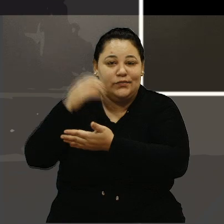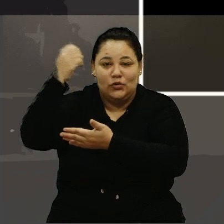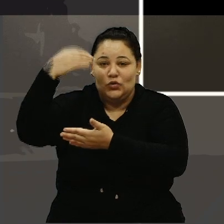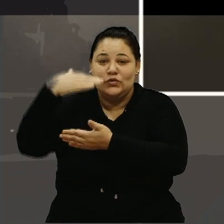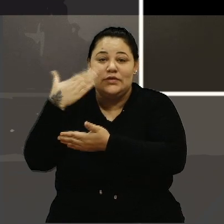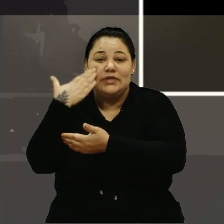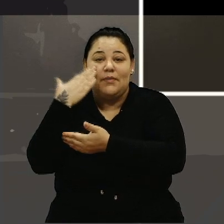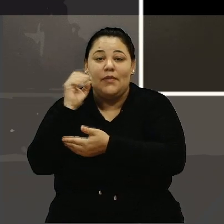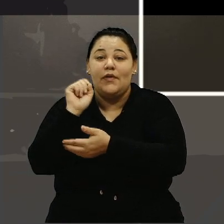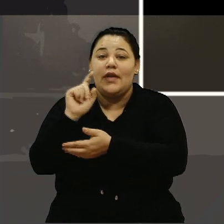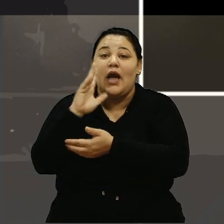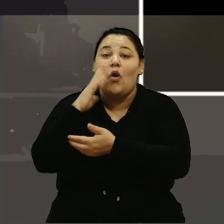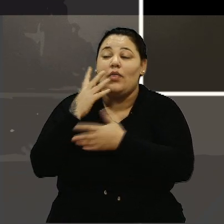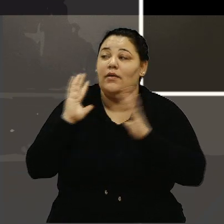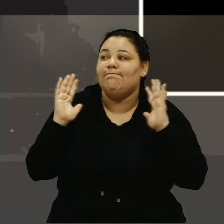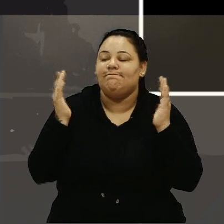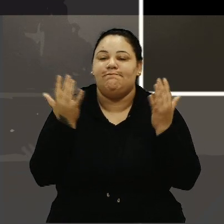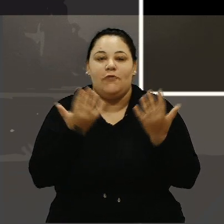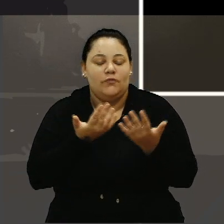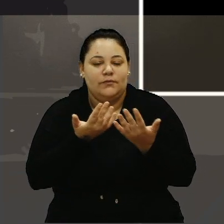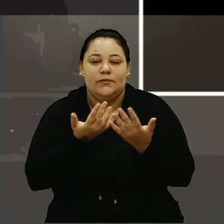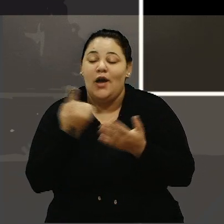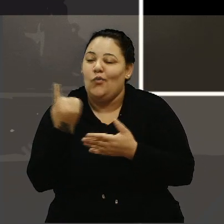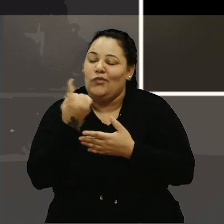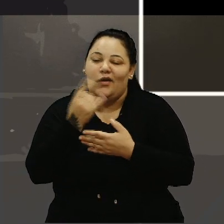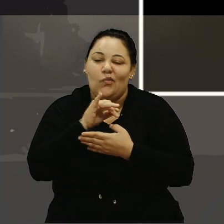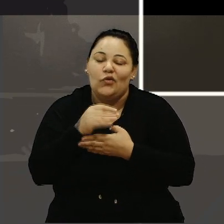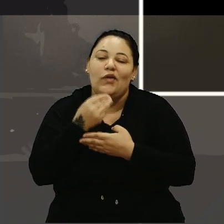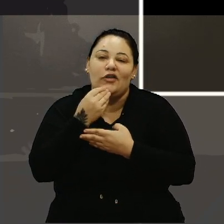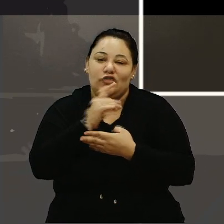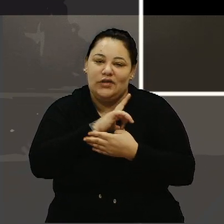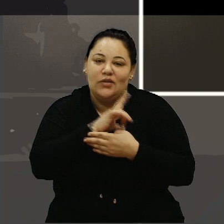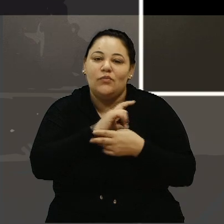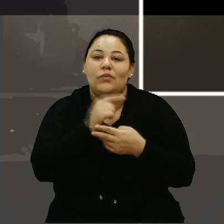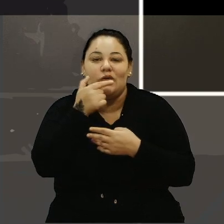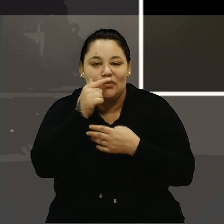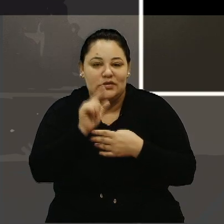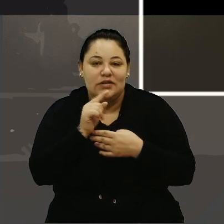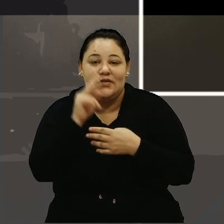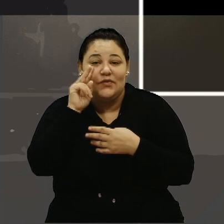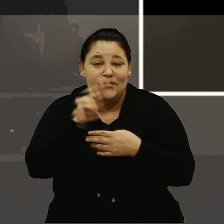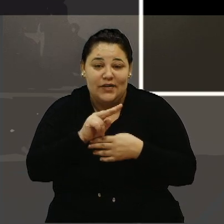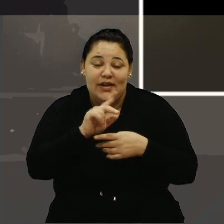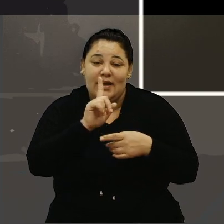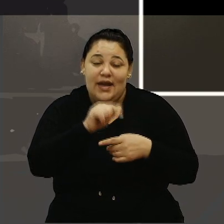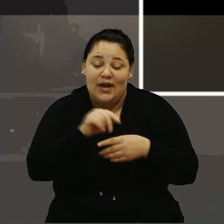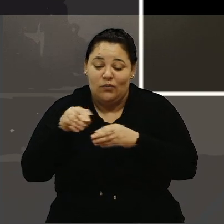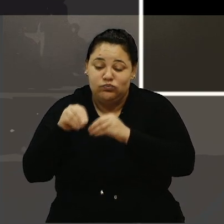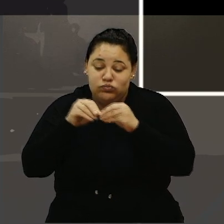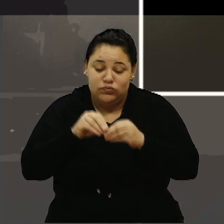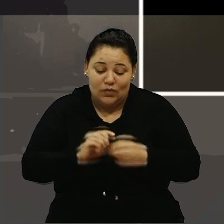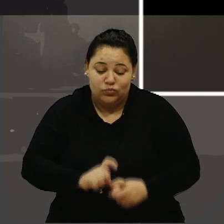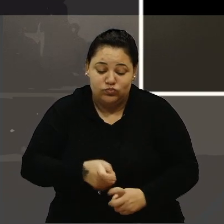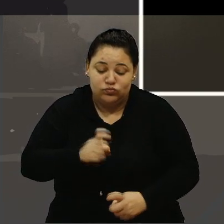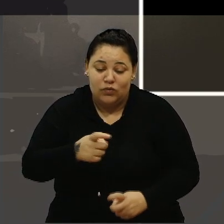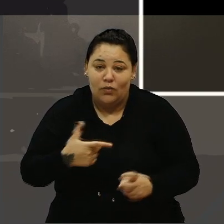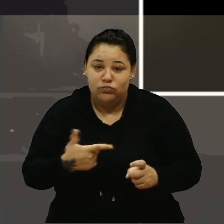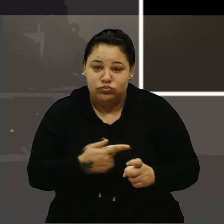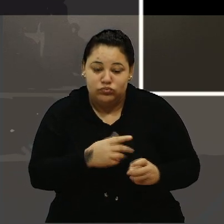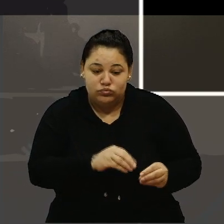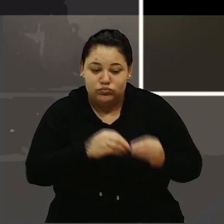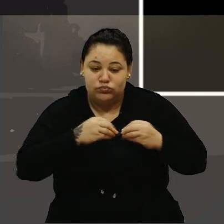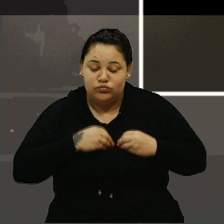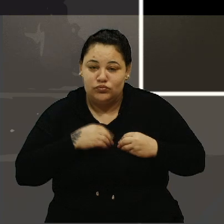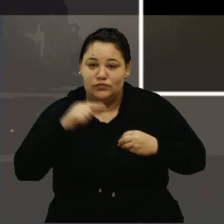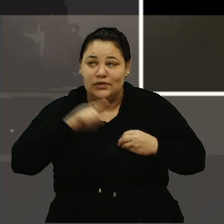que acontece ao meu redor. A única chance que tenho para poder enxergar está no transplante de células-tronco, que só é encontrado no Hospital Baek Biotech,